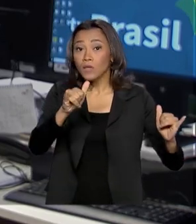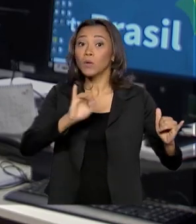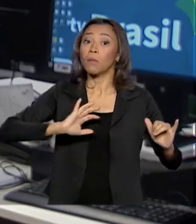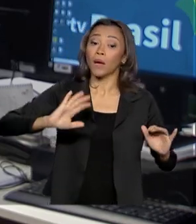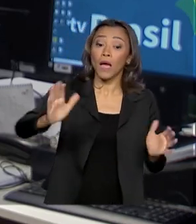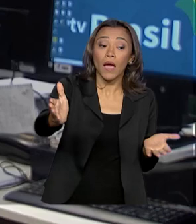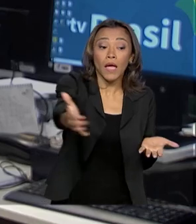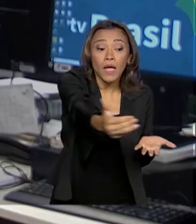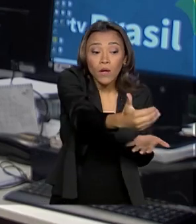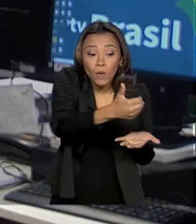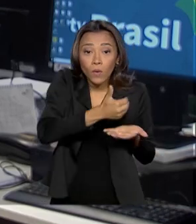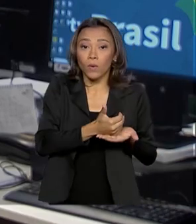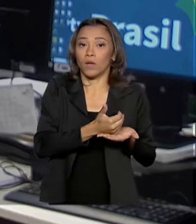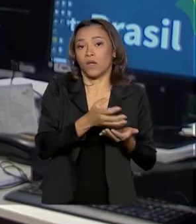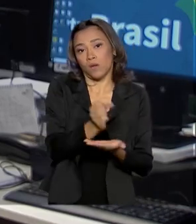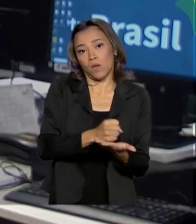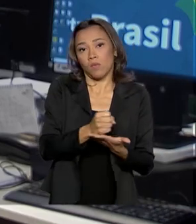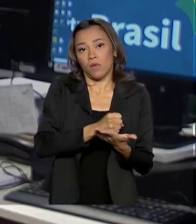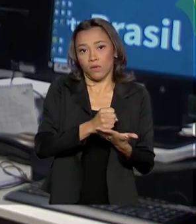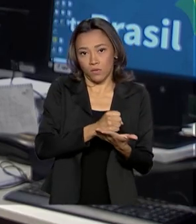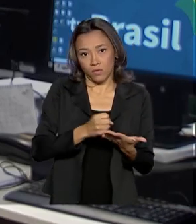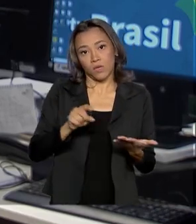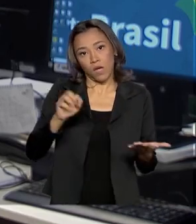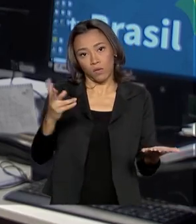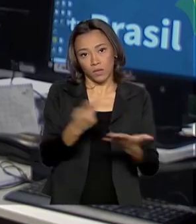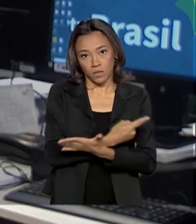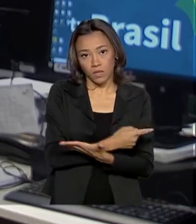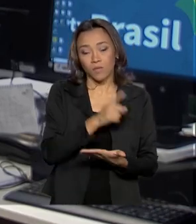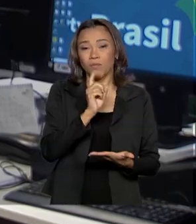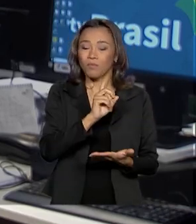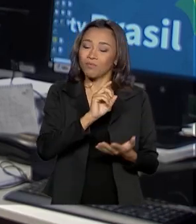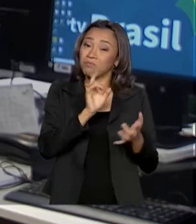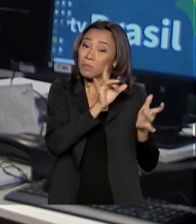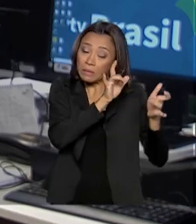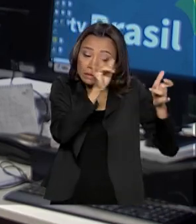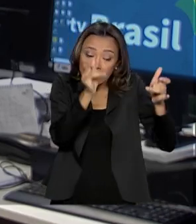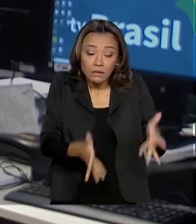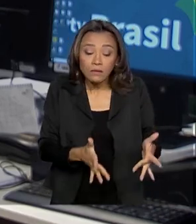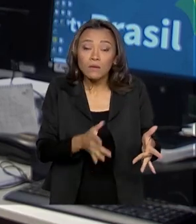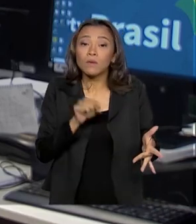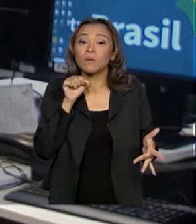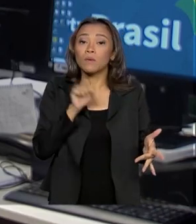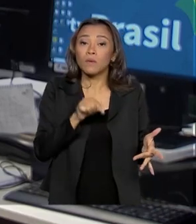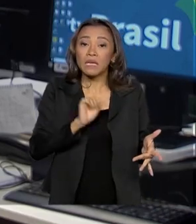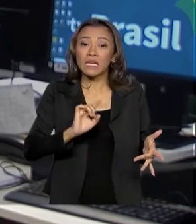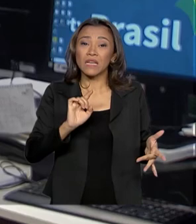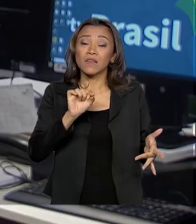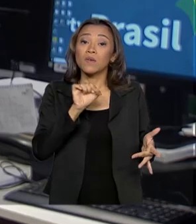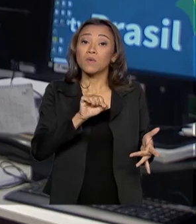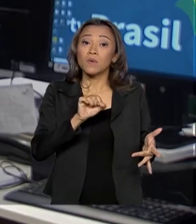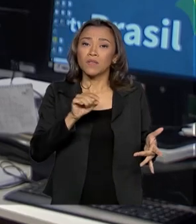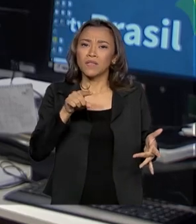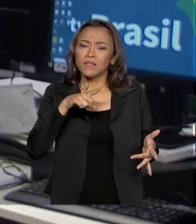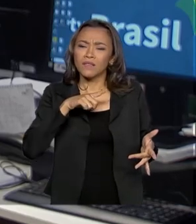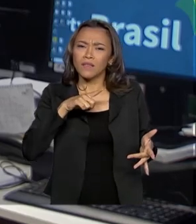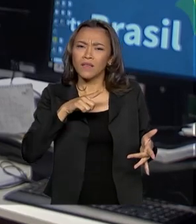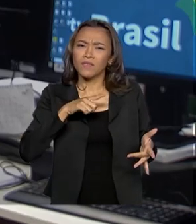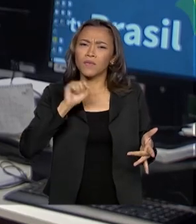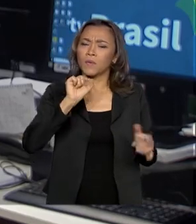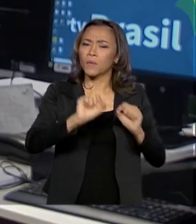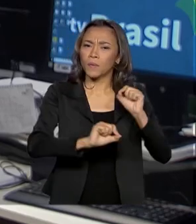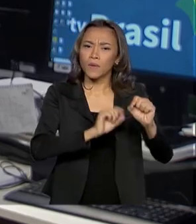lotes pelo mesmo motivo. Uma possível contaminação por uma impureza de nitrosamina,